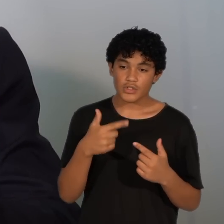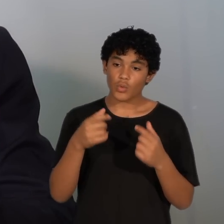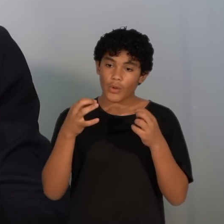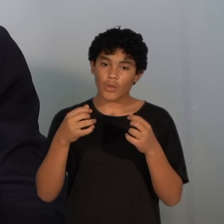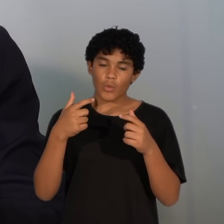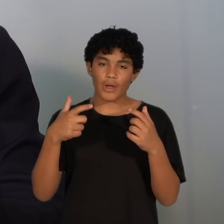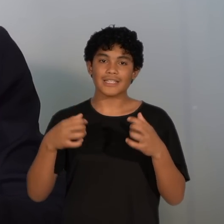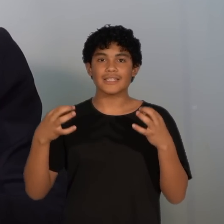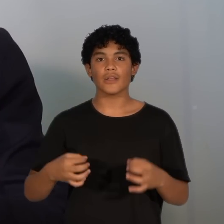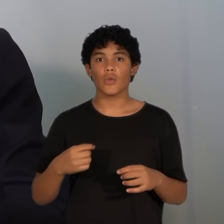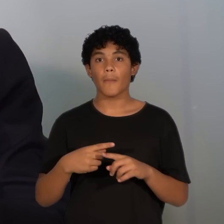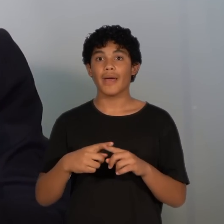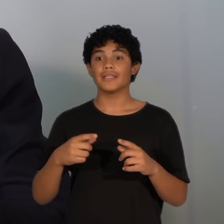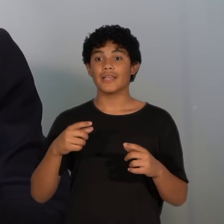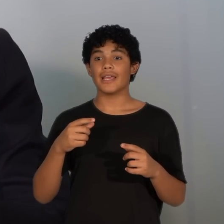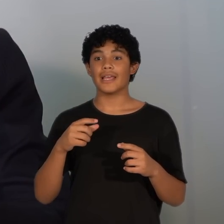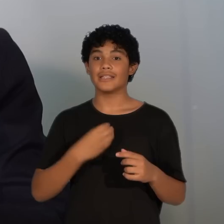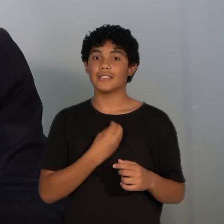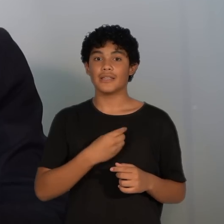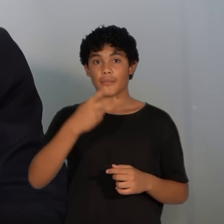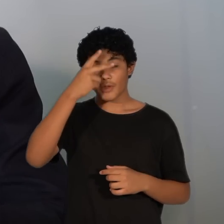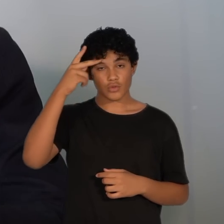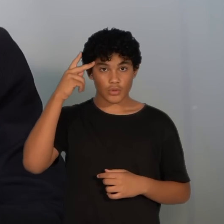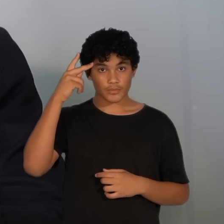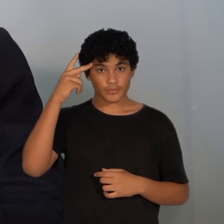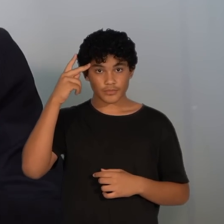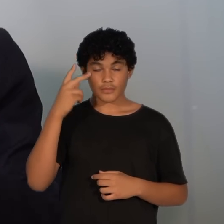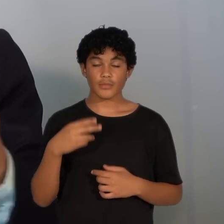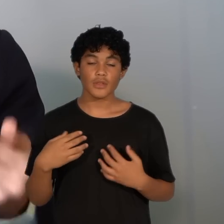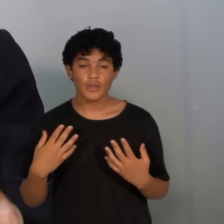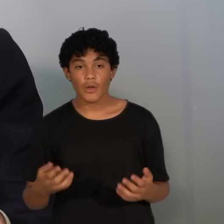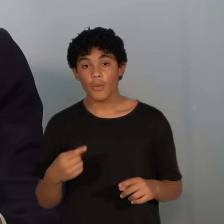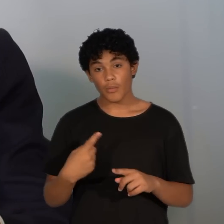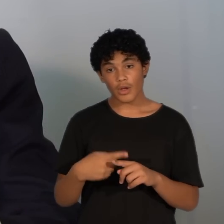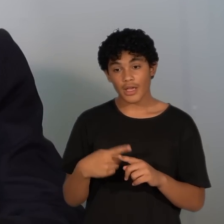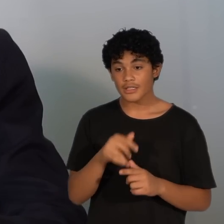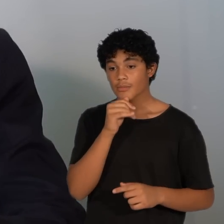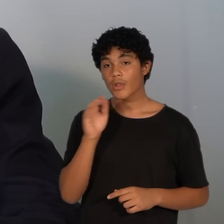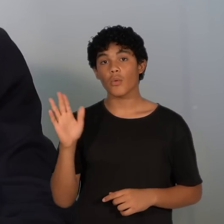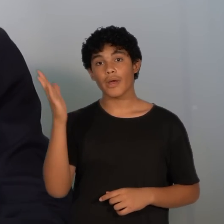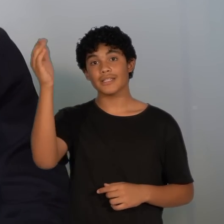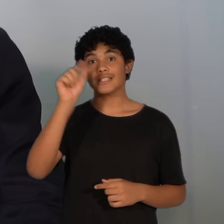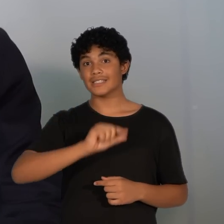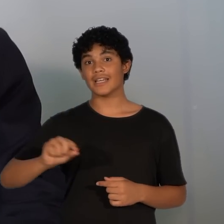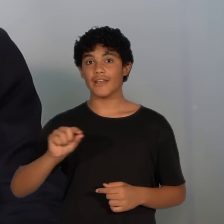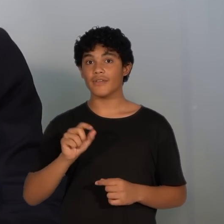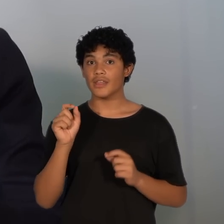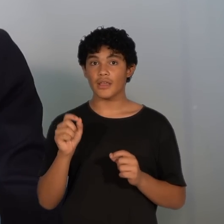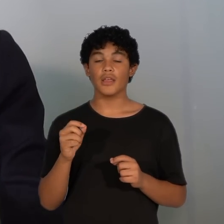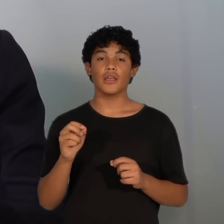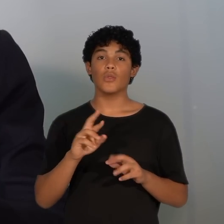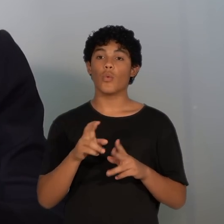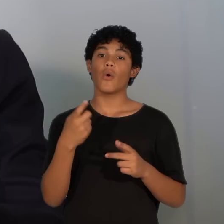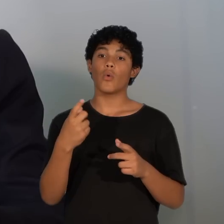Jesus. Inclusive, Ellen White escreve, né, que não foi por procurar um monte santo ou um templo sagrado que